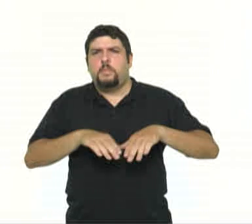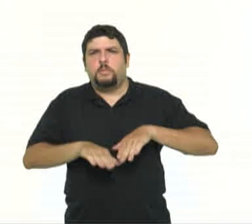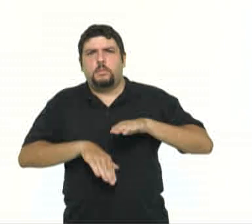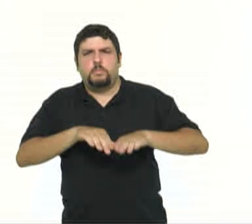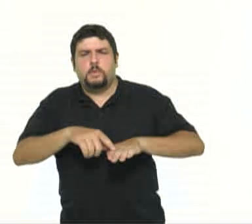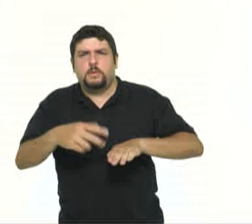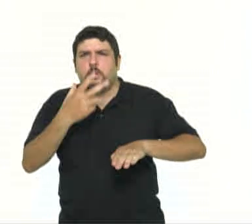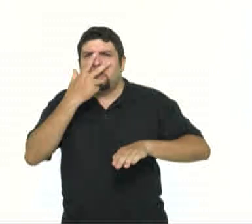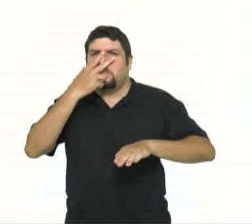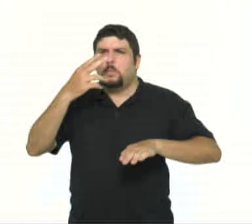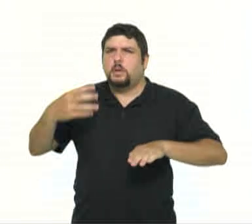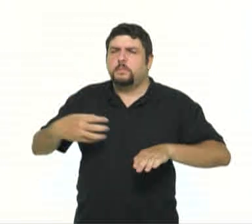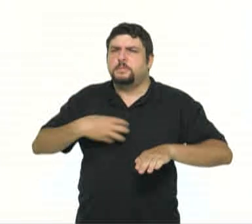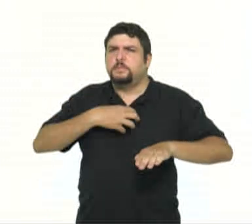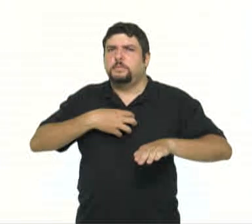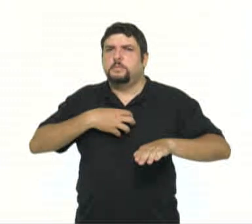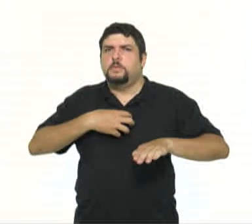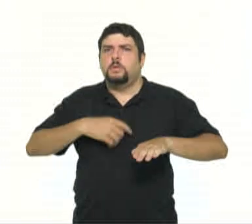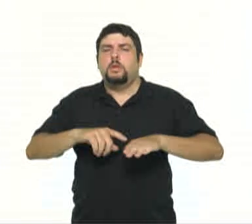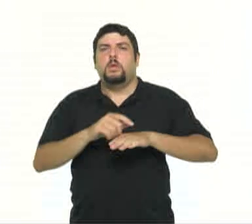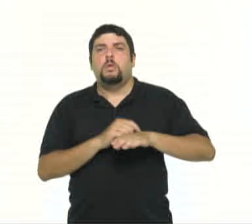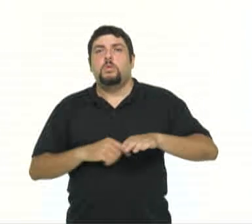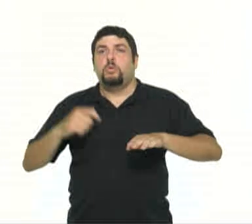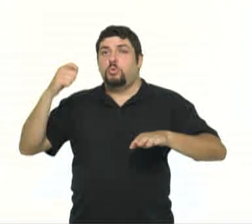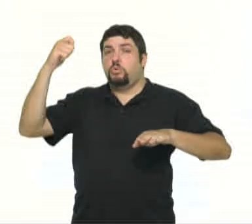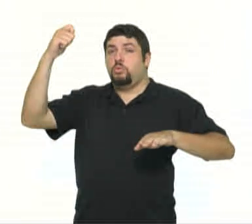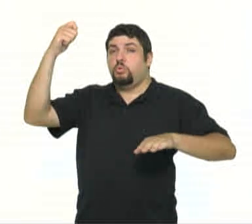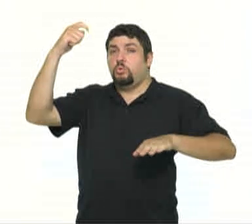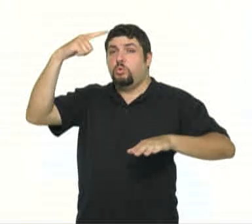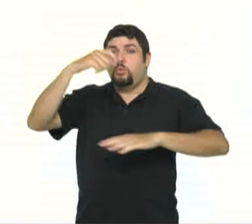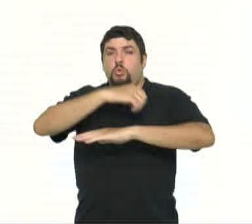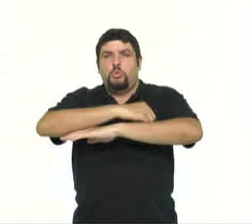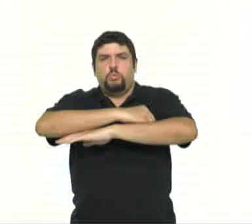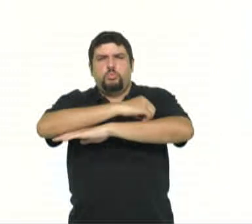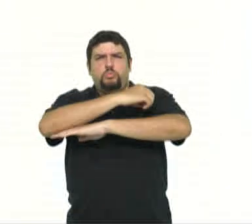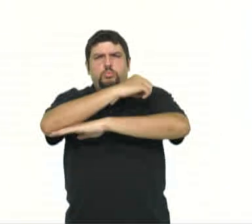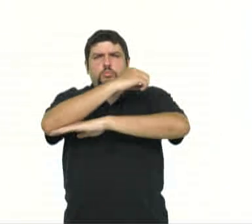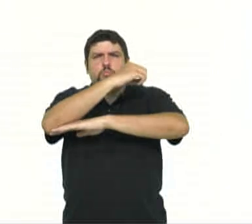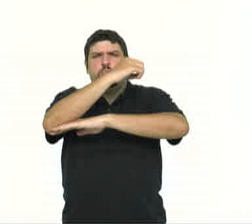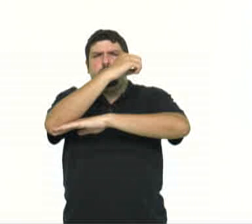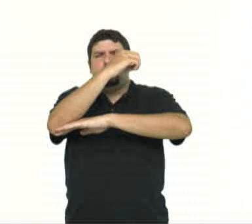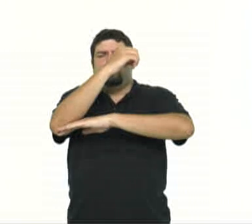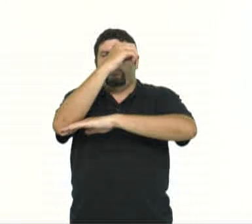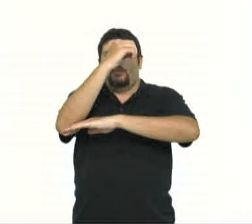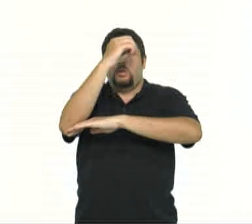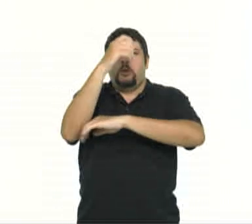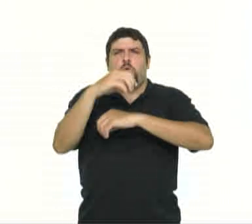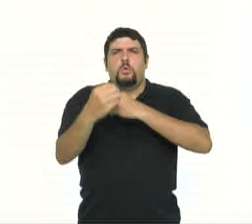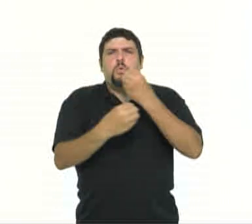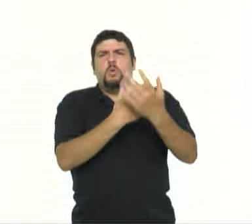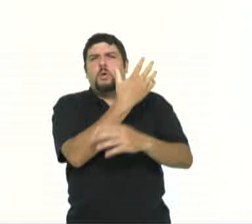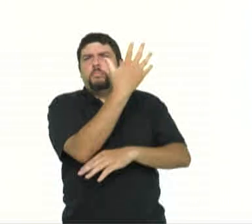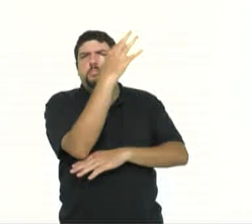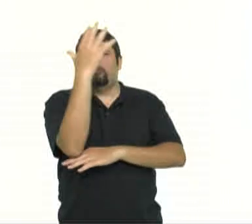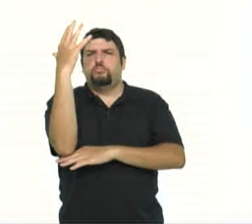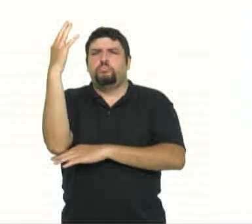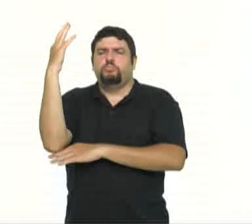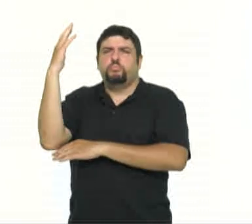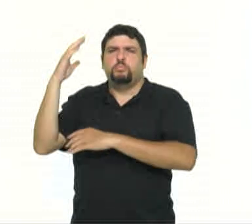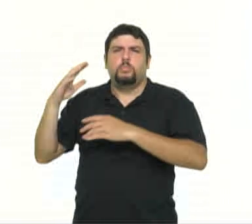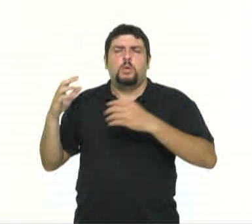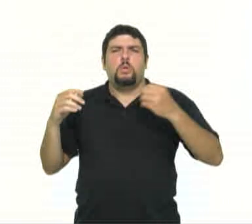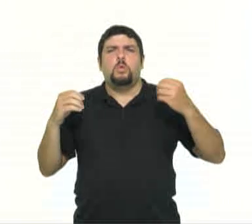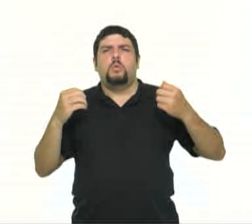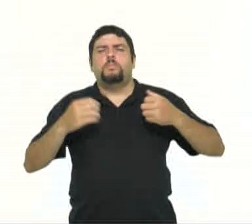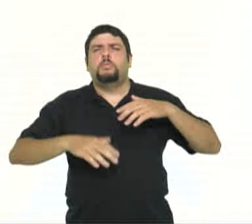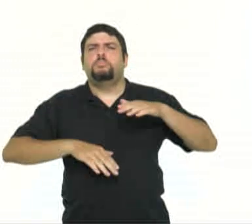Levantava-se o sol, vinha rompendo o dia. E o bosque, a selva, o campo, a